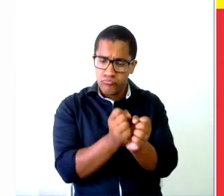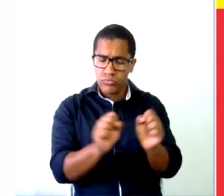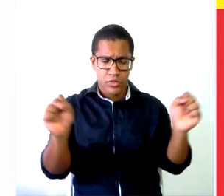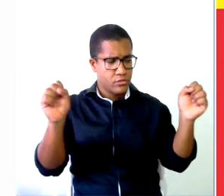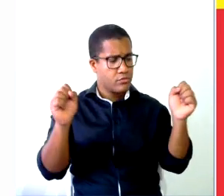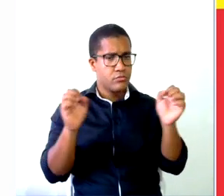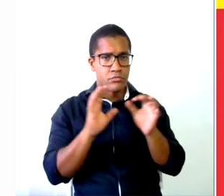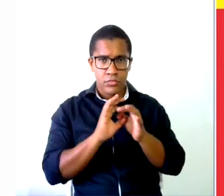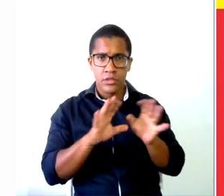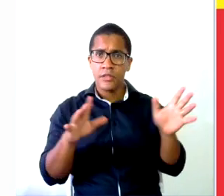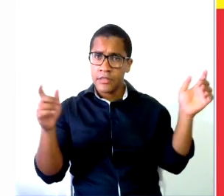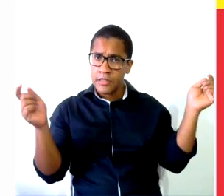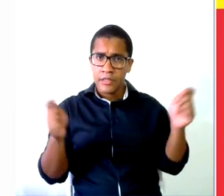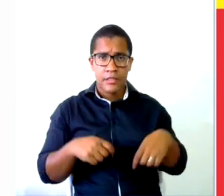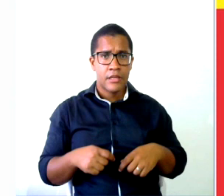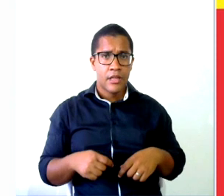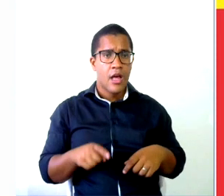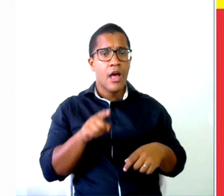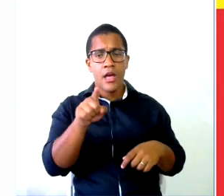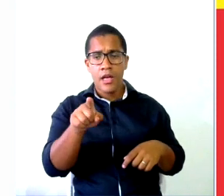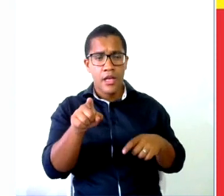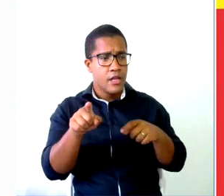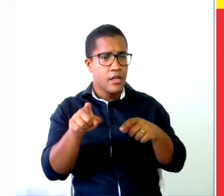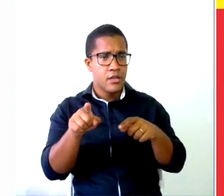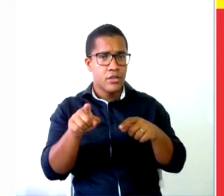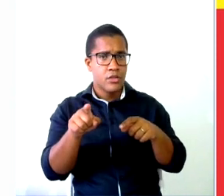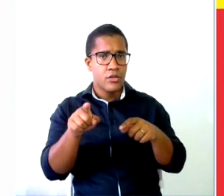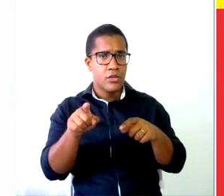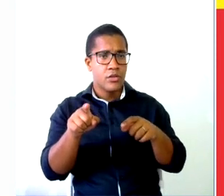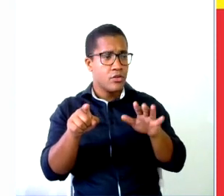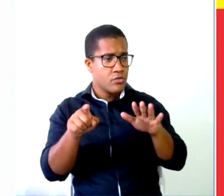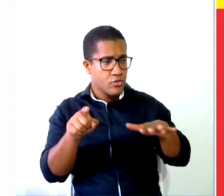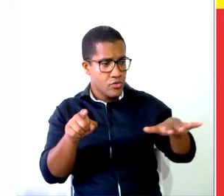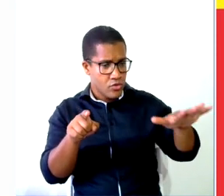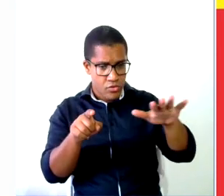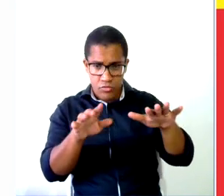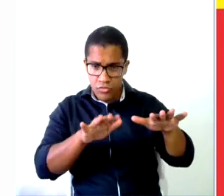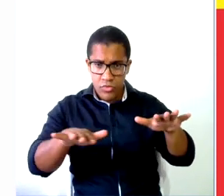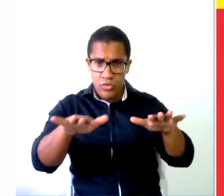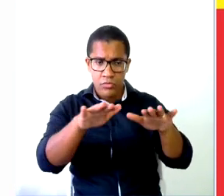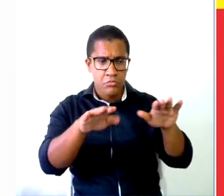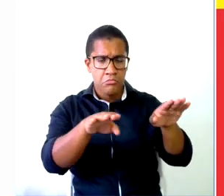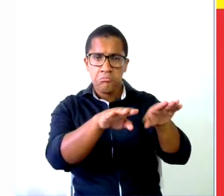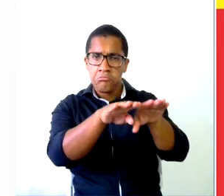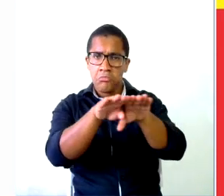considerado, pessoal, da mesma categoria social que os meticos,